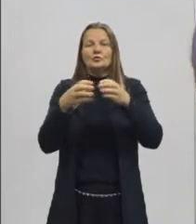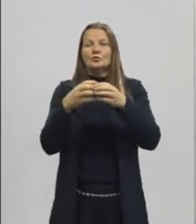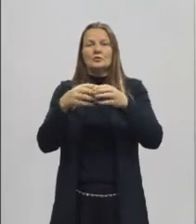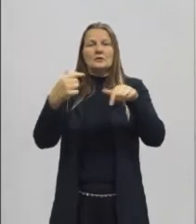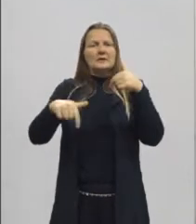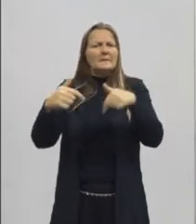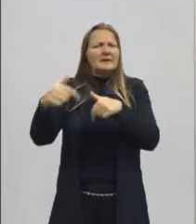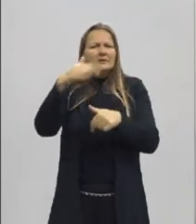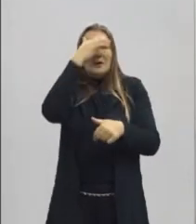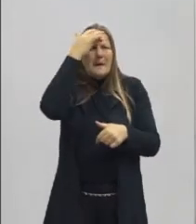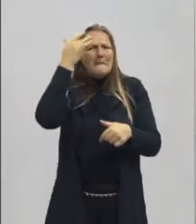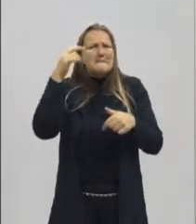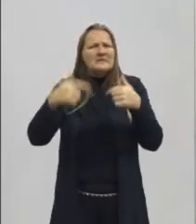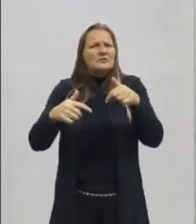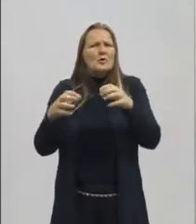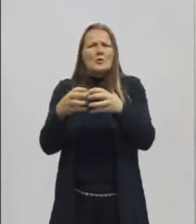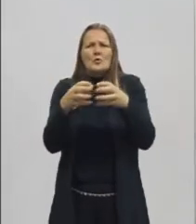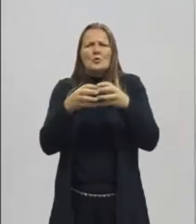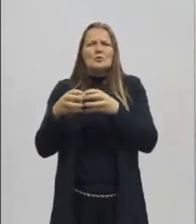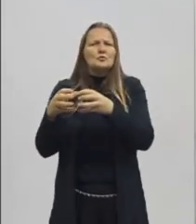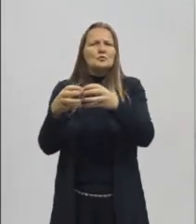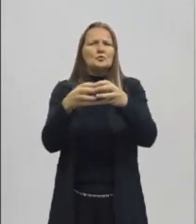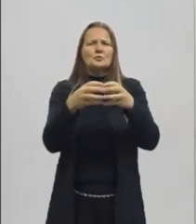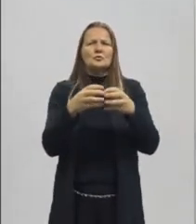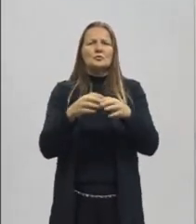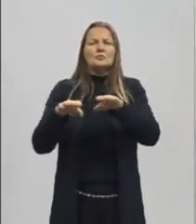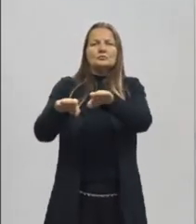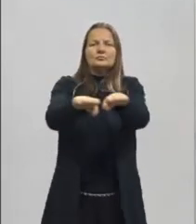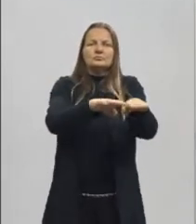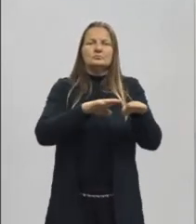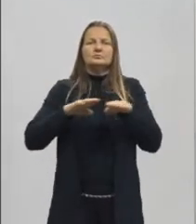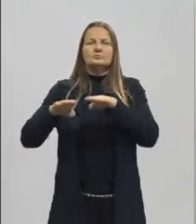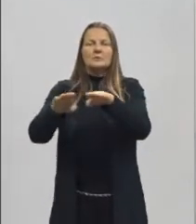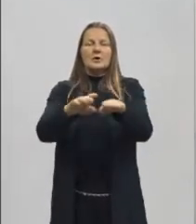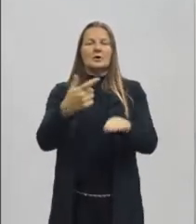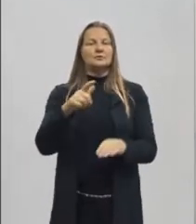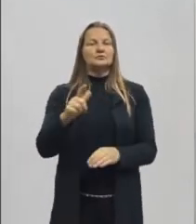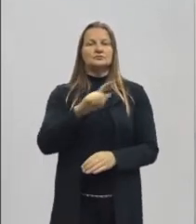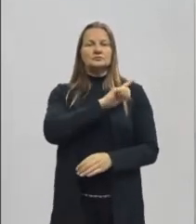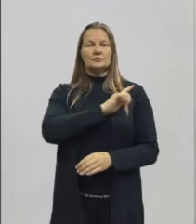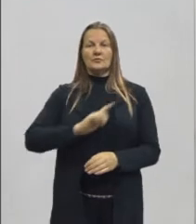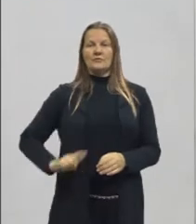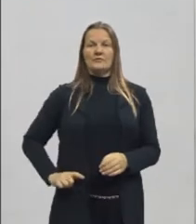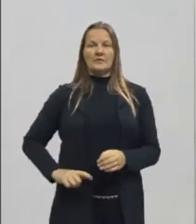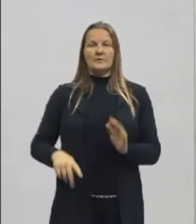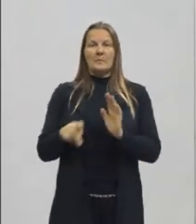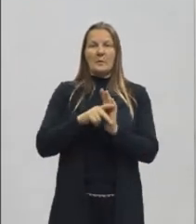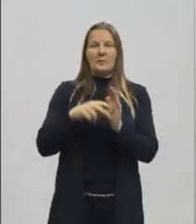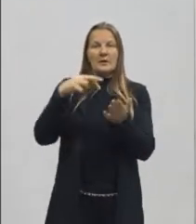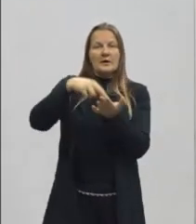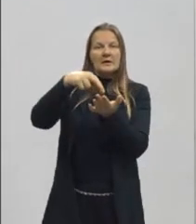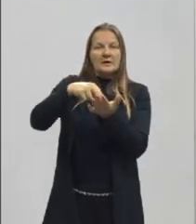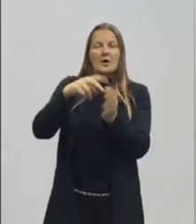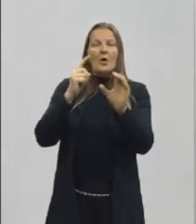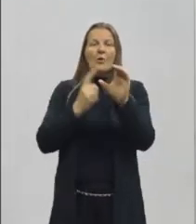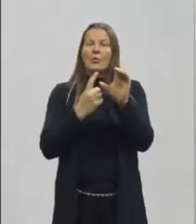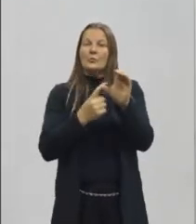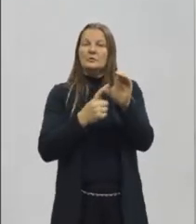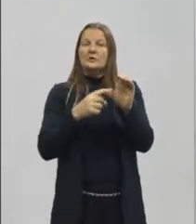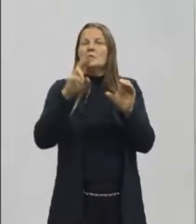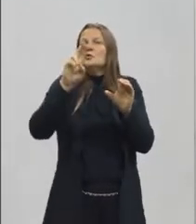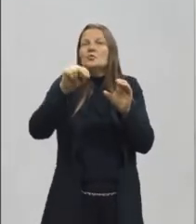os trabalhadores coletivamente que que isso quer dizer então né que não existiu um governo realmente Comunista